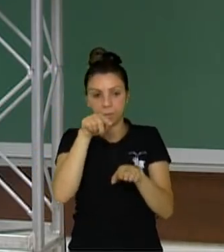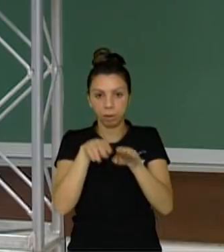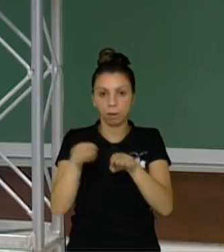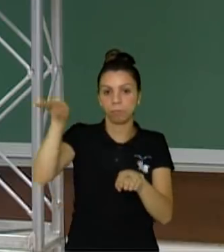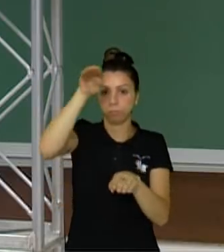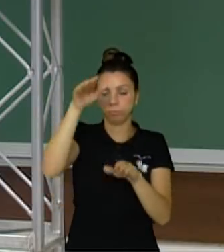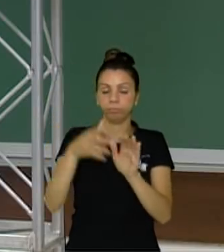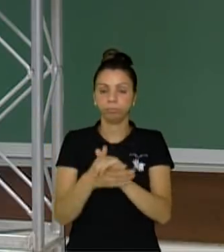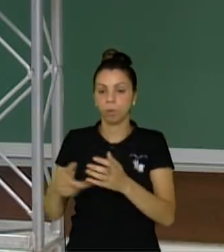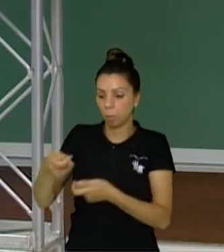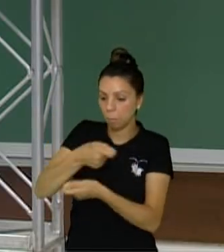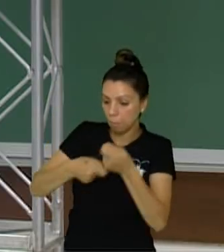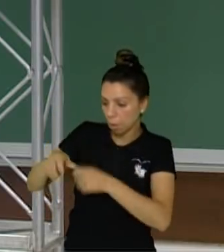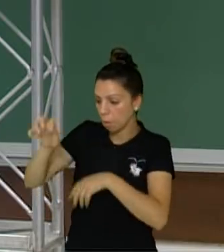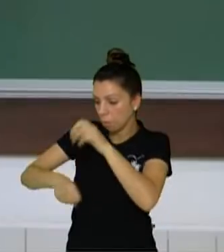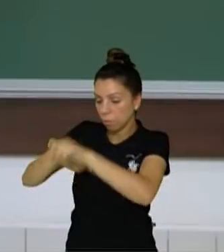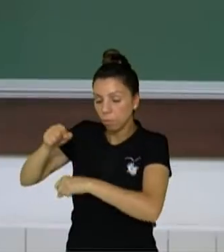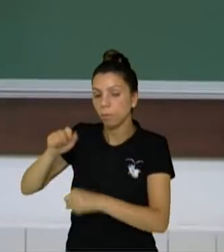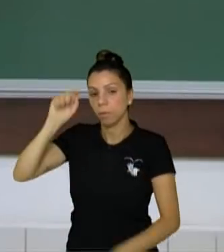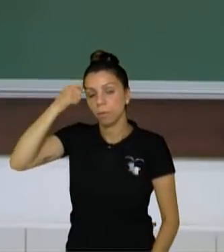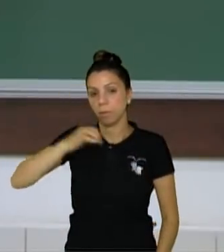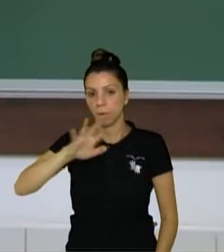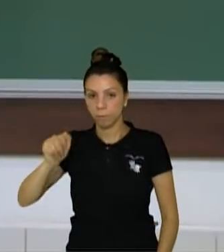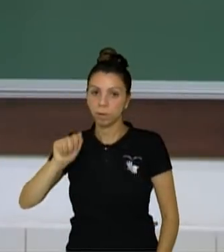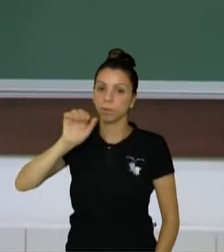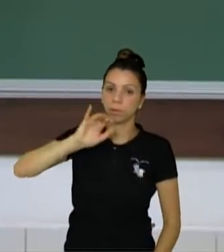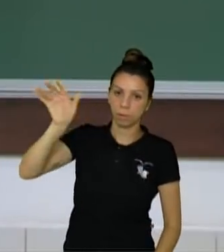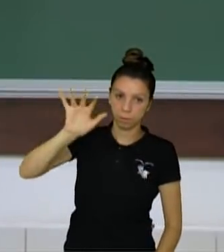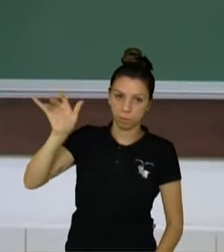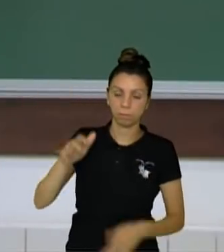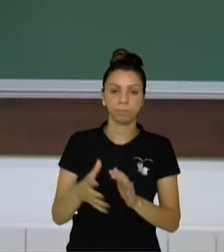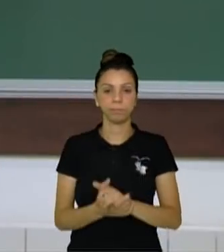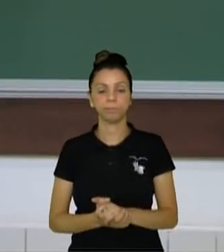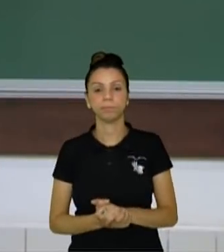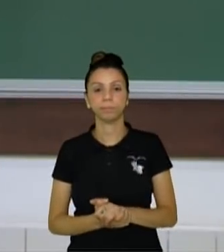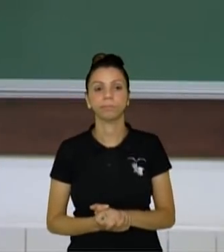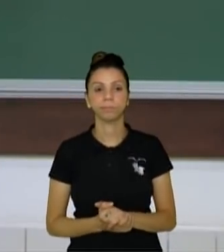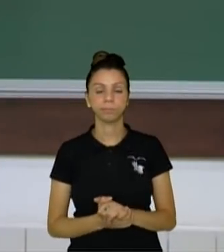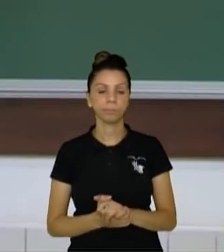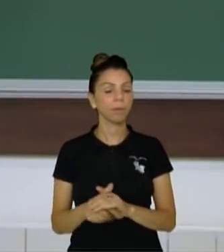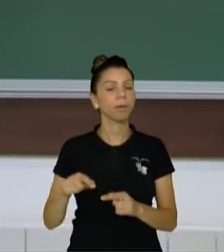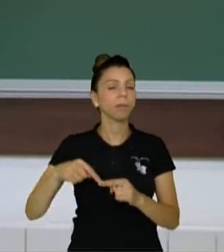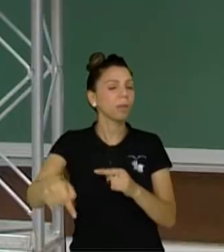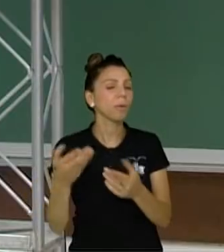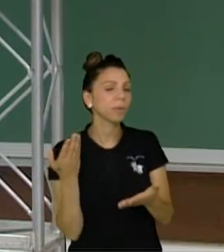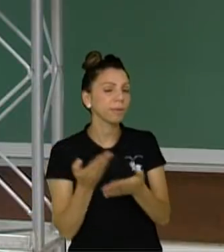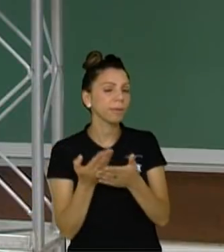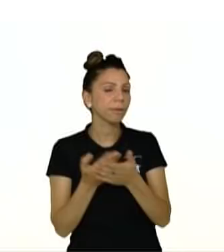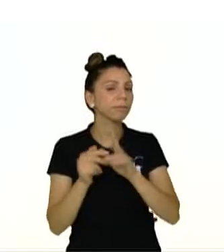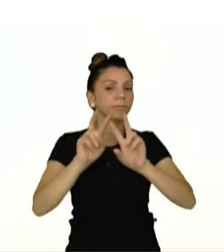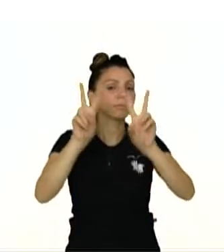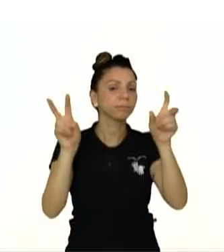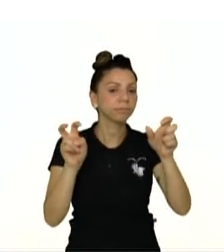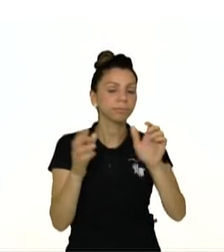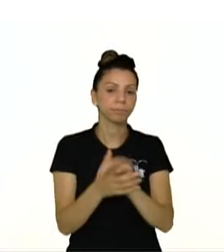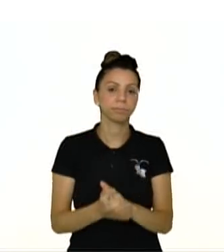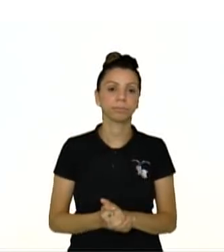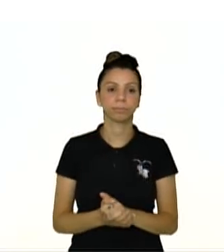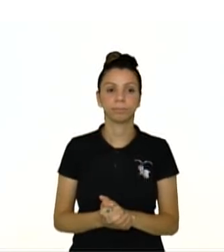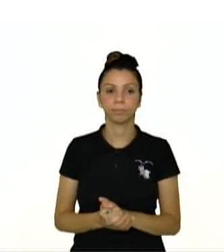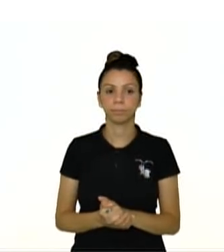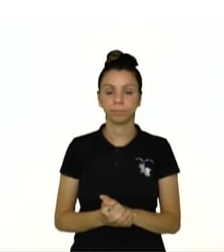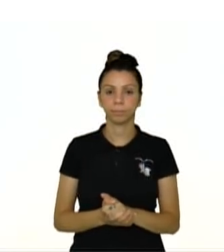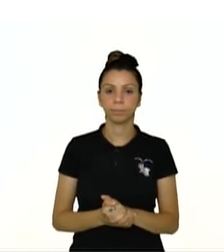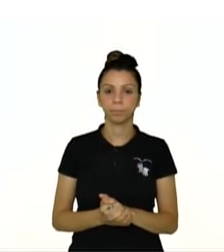e economicamente os povos africanos e asiáticos. E na próxima aula, o que nós vamos estudar? Na próxima